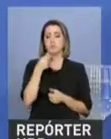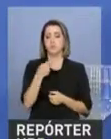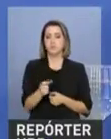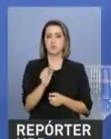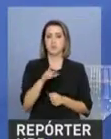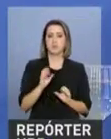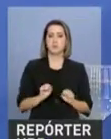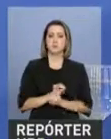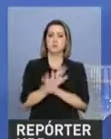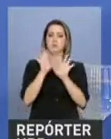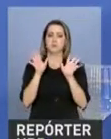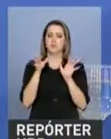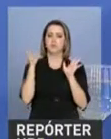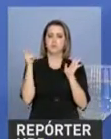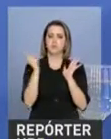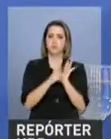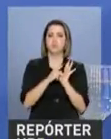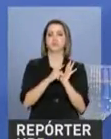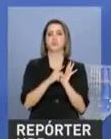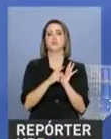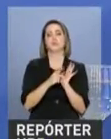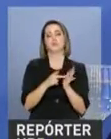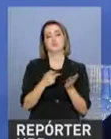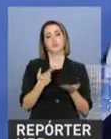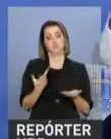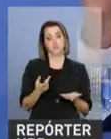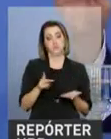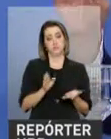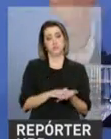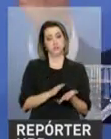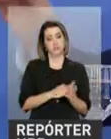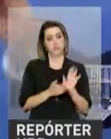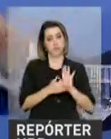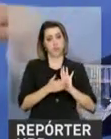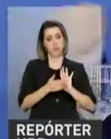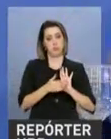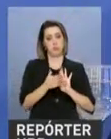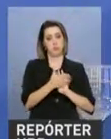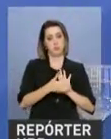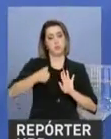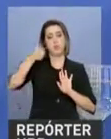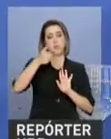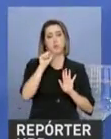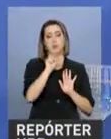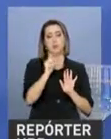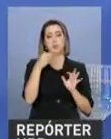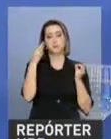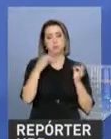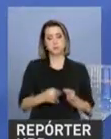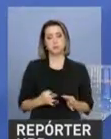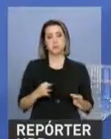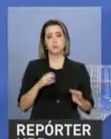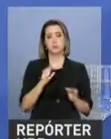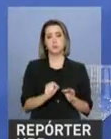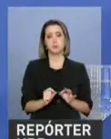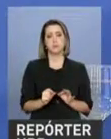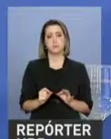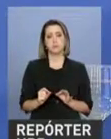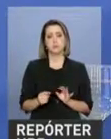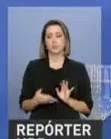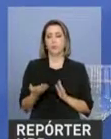projeção transparente, realista, e que mostra uma melhora substancial